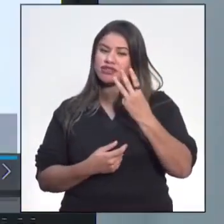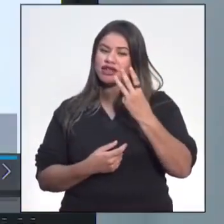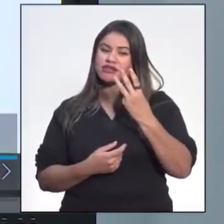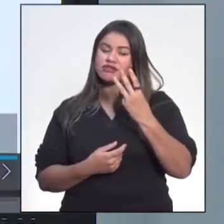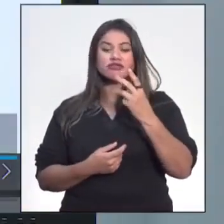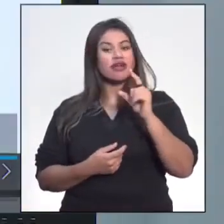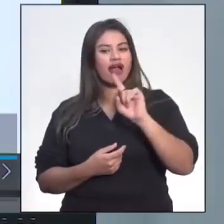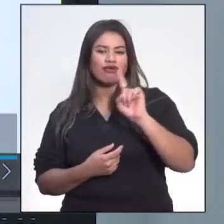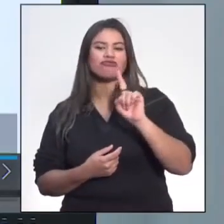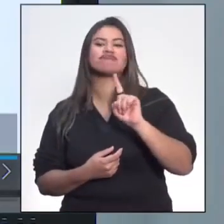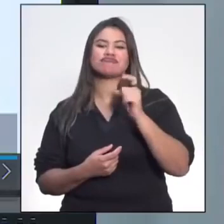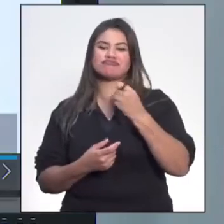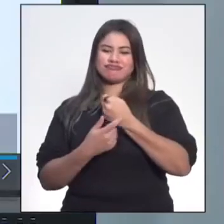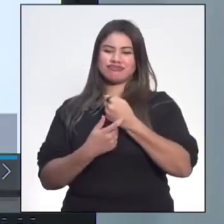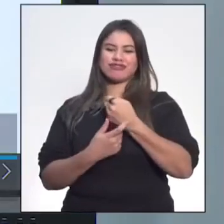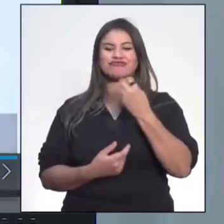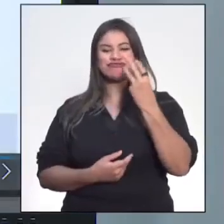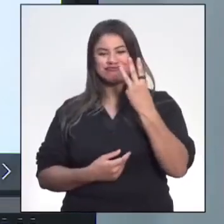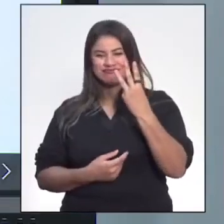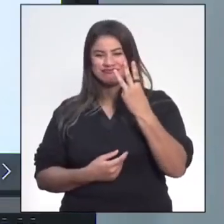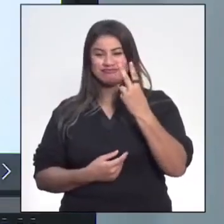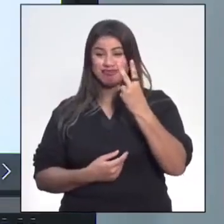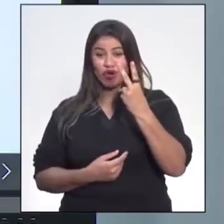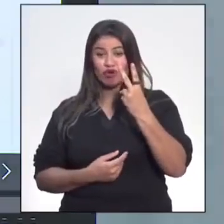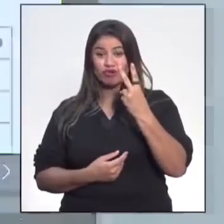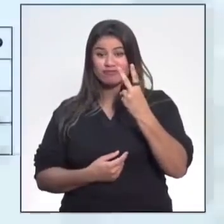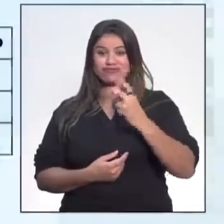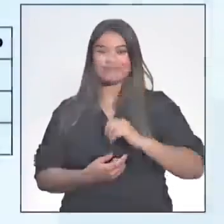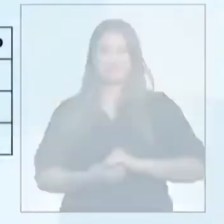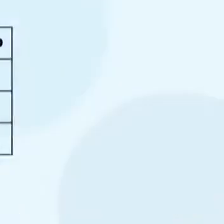bom. 2 minutos, então, a partir de agora. Boa sorte.